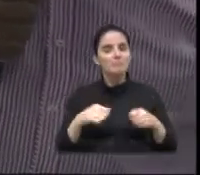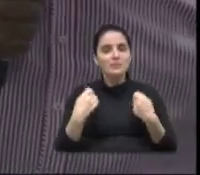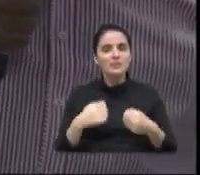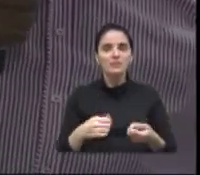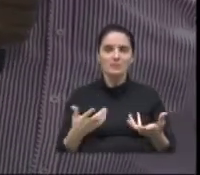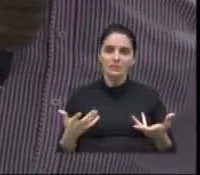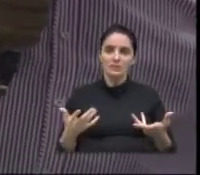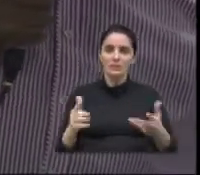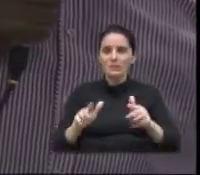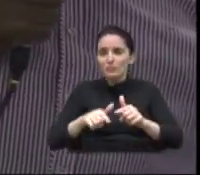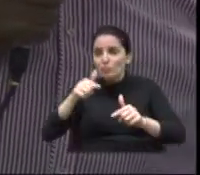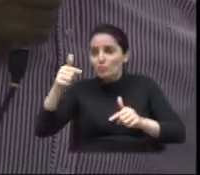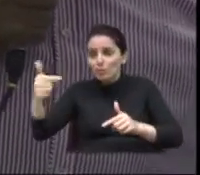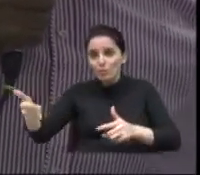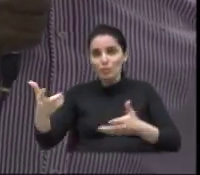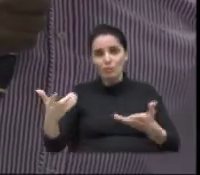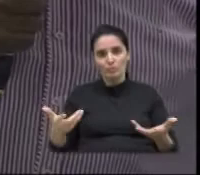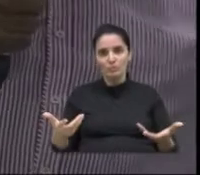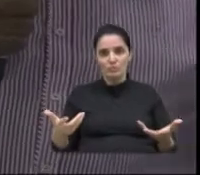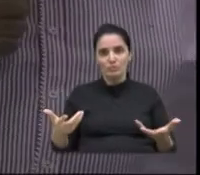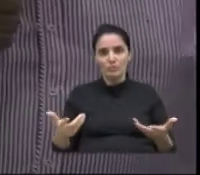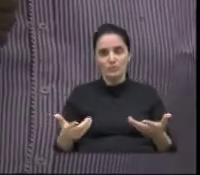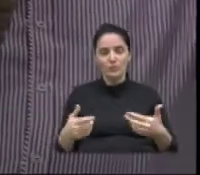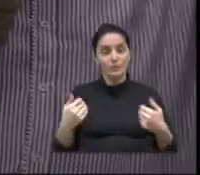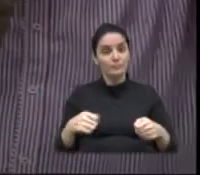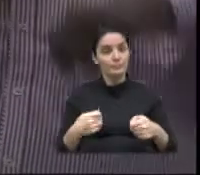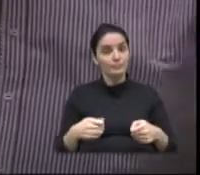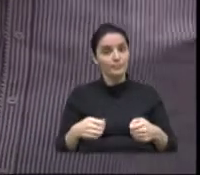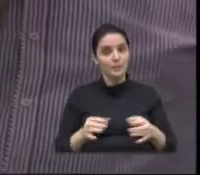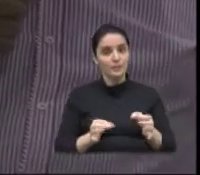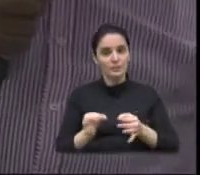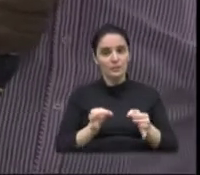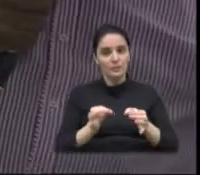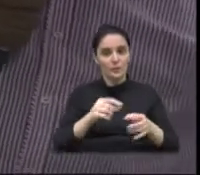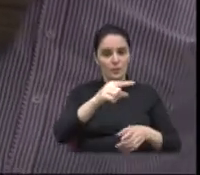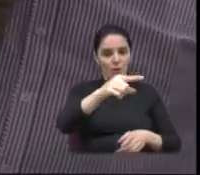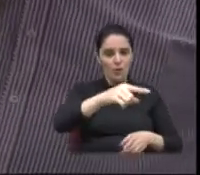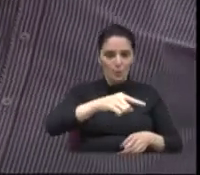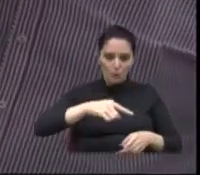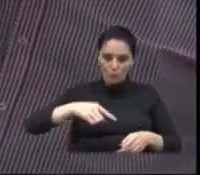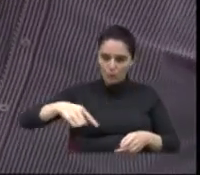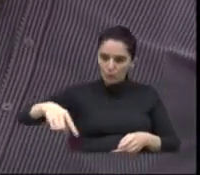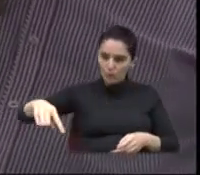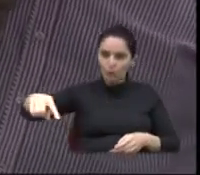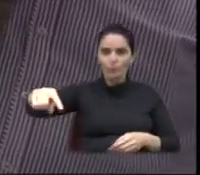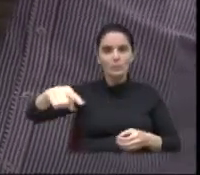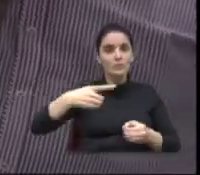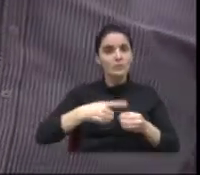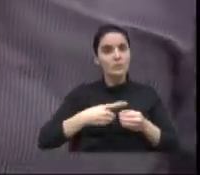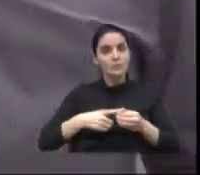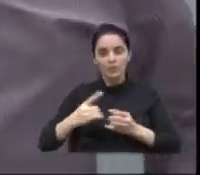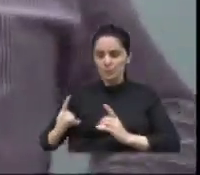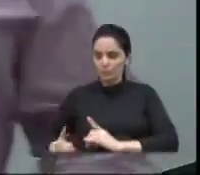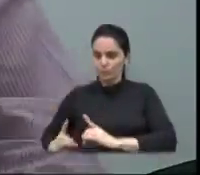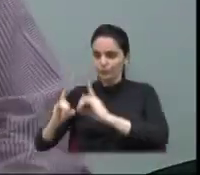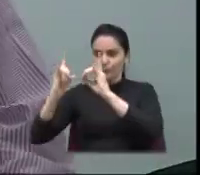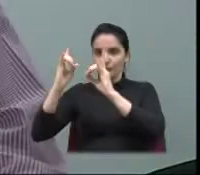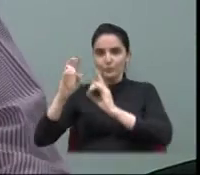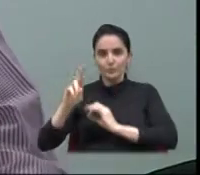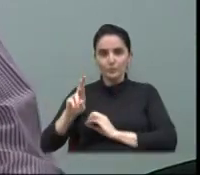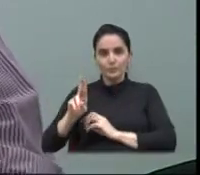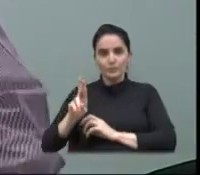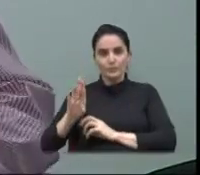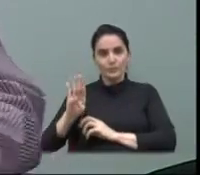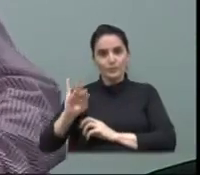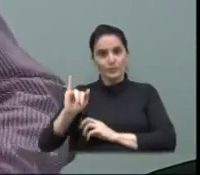cidade. Existe esse projeto de se fazer um U na cidade. Pessoal do Rubi, pessoal do